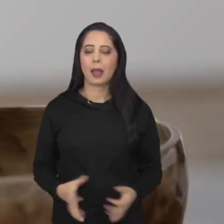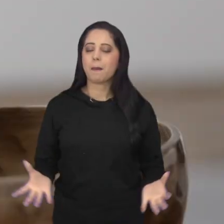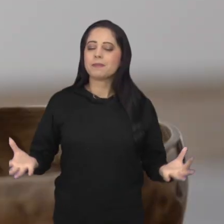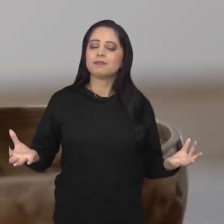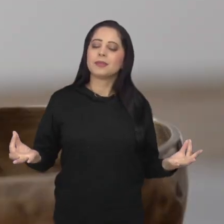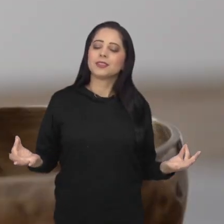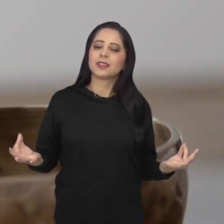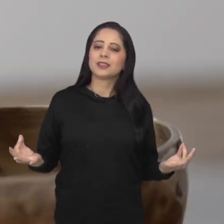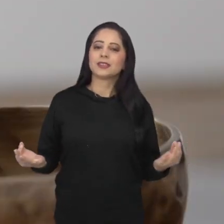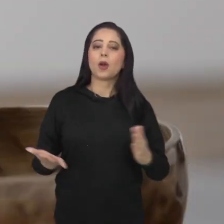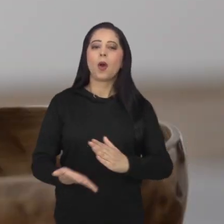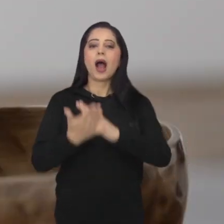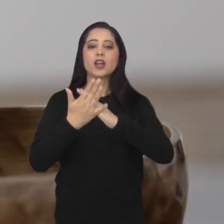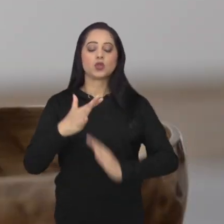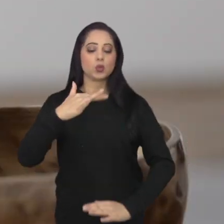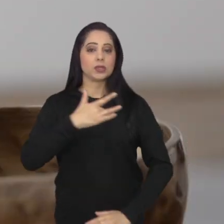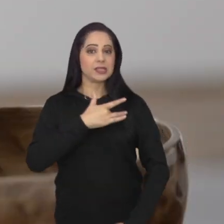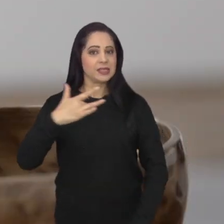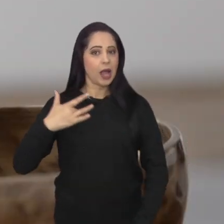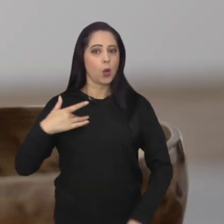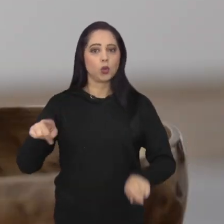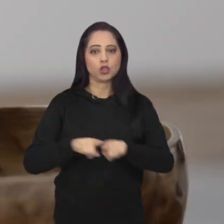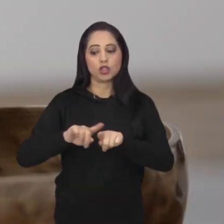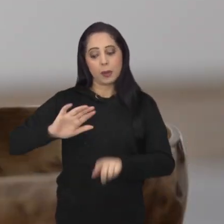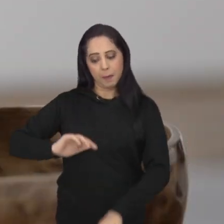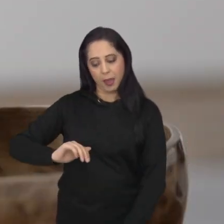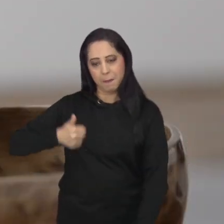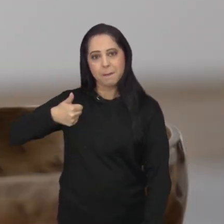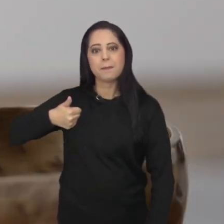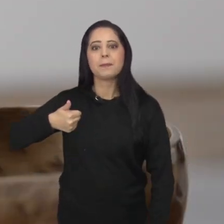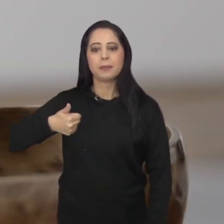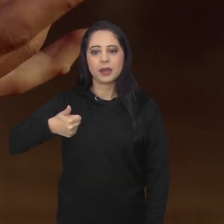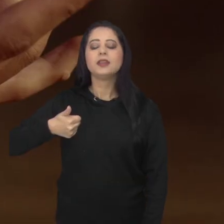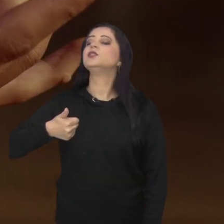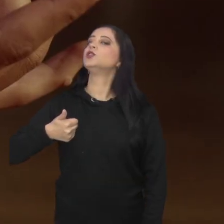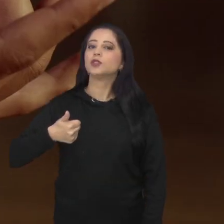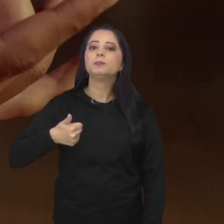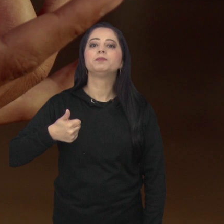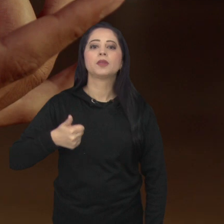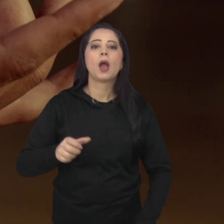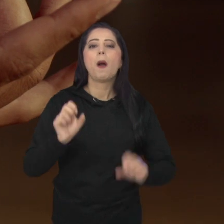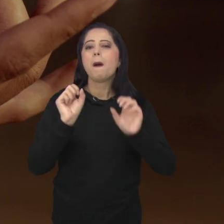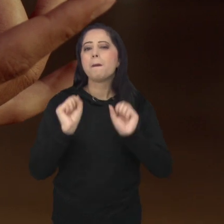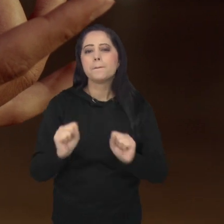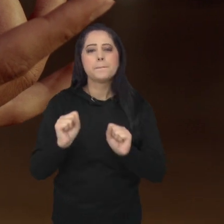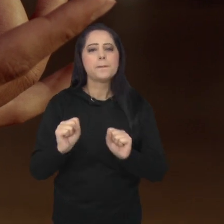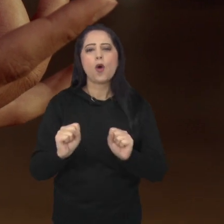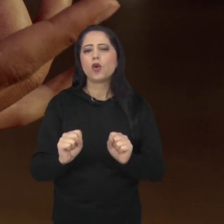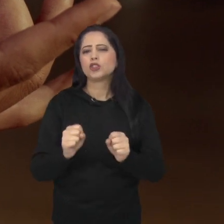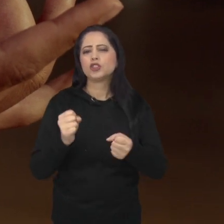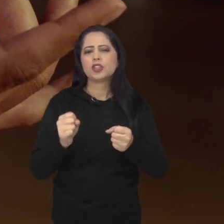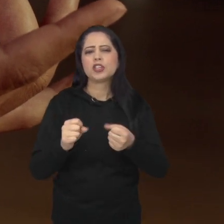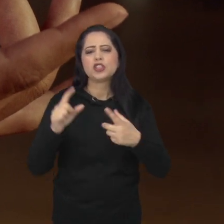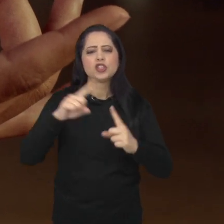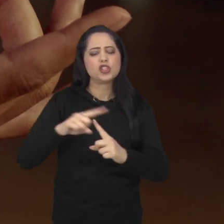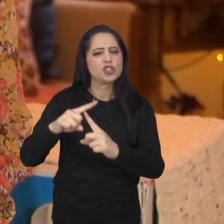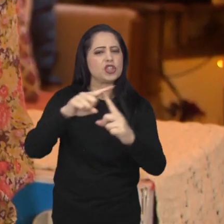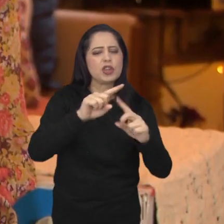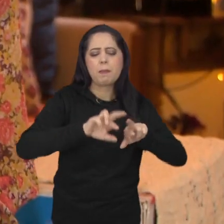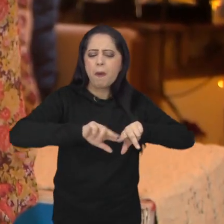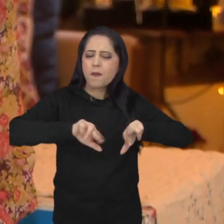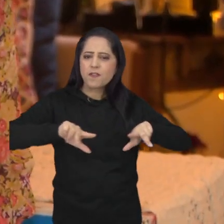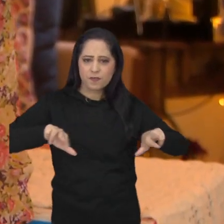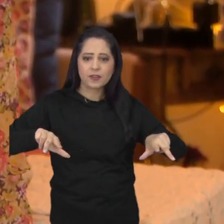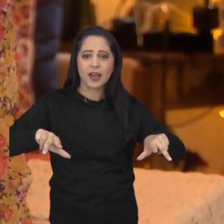bem-estar, a meditação, que promove o envolvimento do corpo e da mente, pode ser praticada de diferentes maneiras.